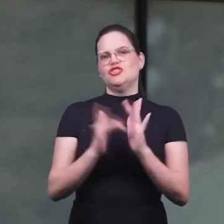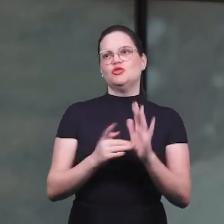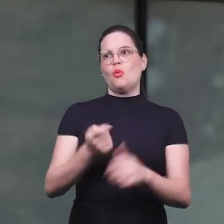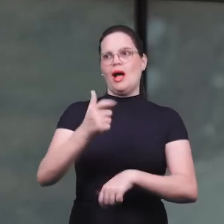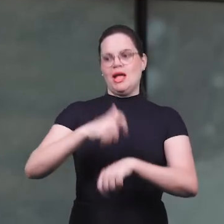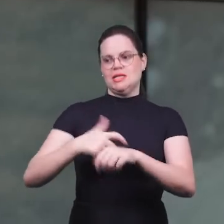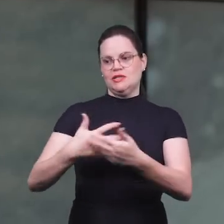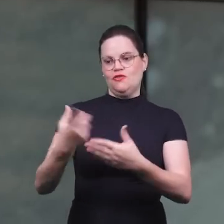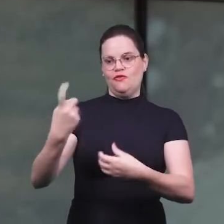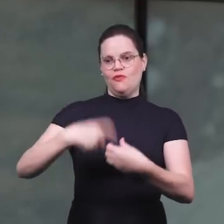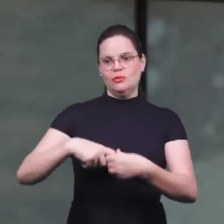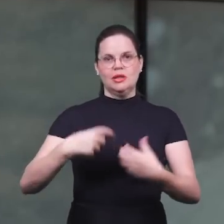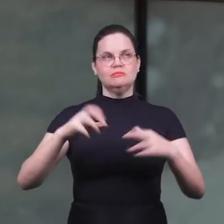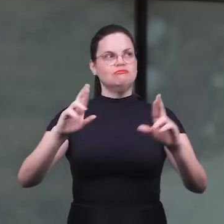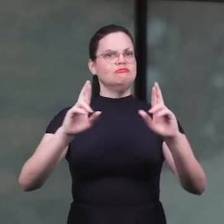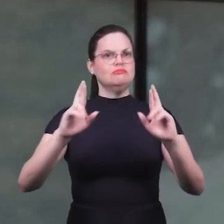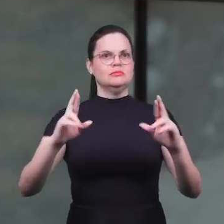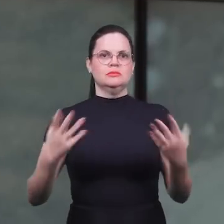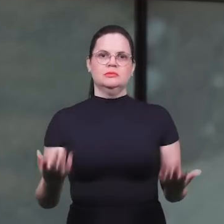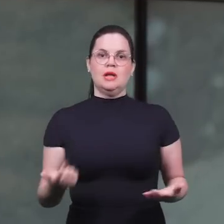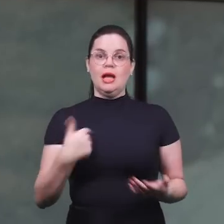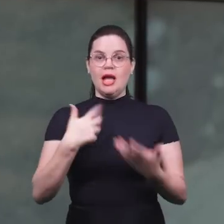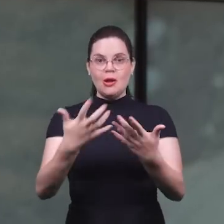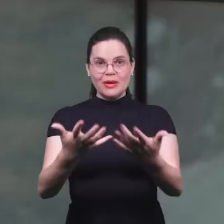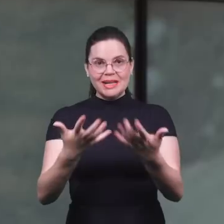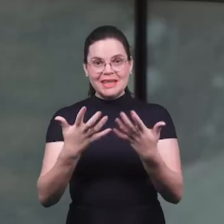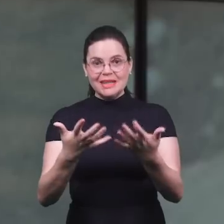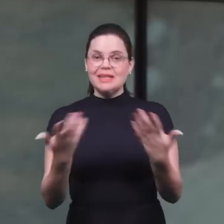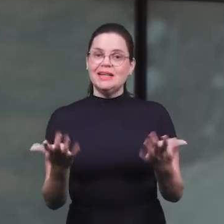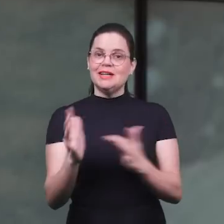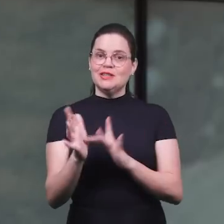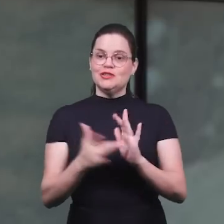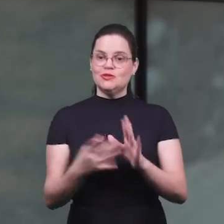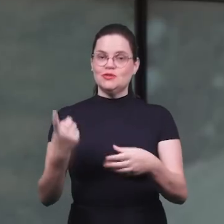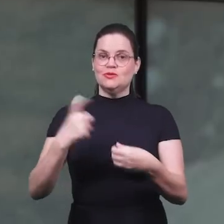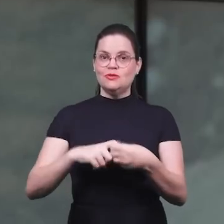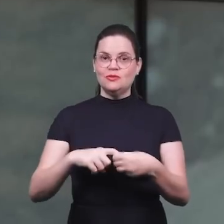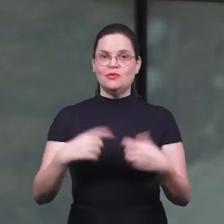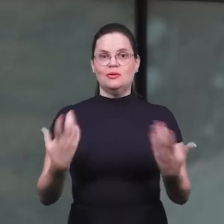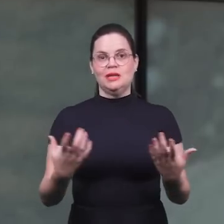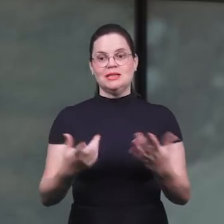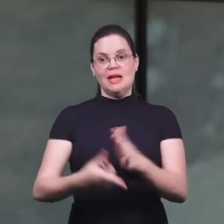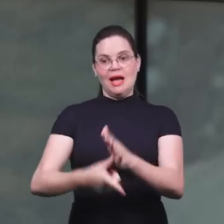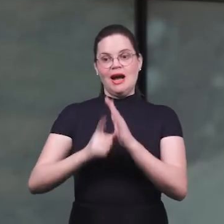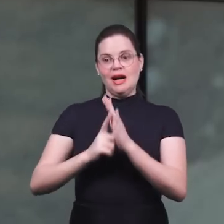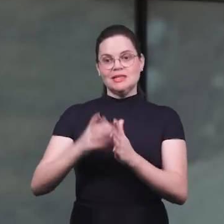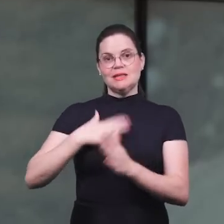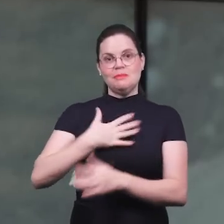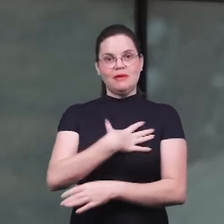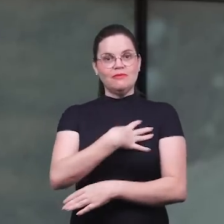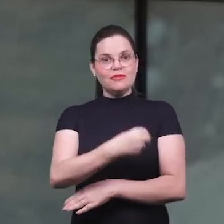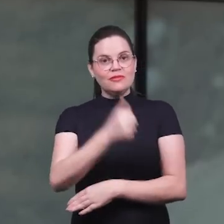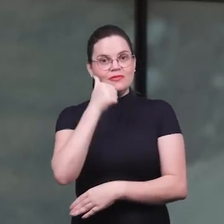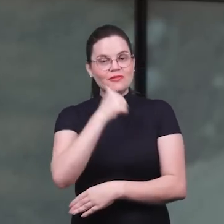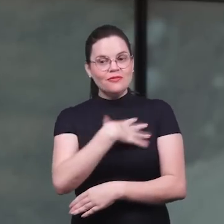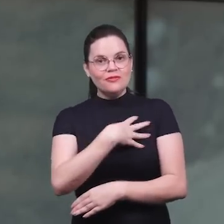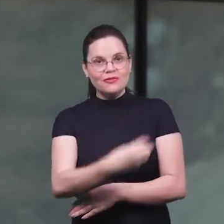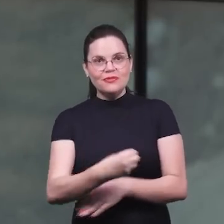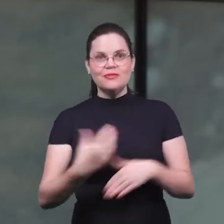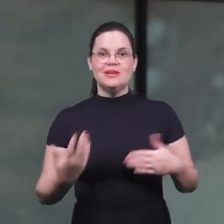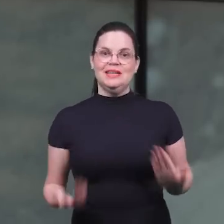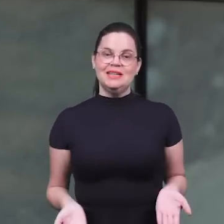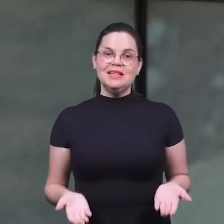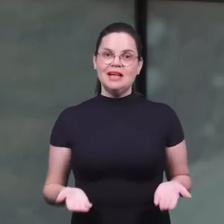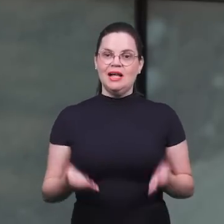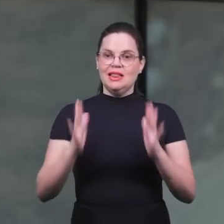Eu torci para Jesus voltar antes da minha filha arrumar o primeiro namorado, Jesus não voltou, mas eu estou tendo